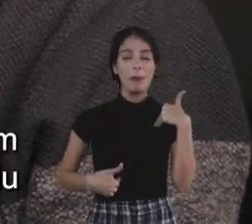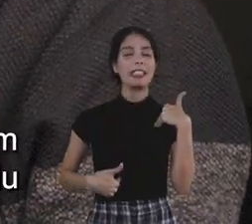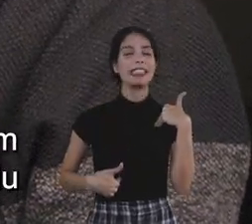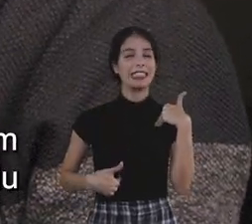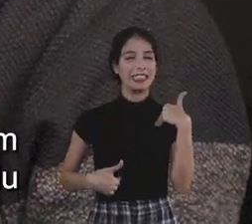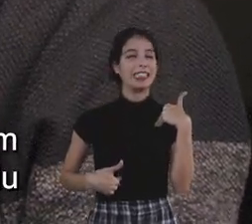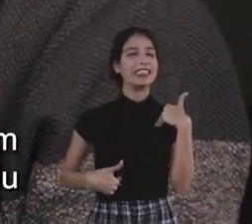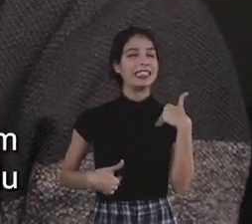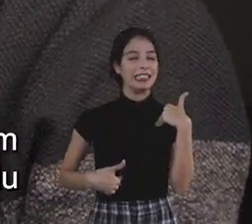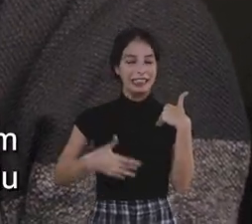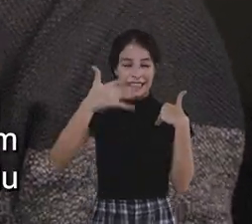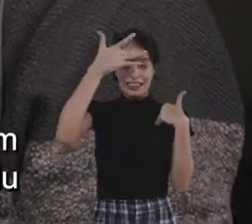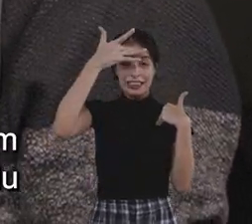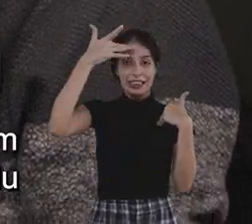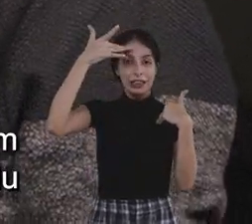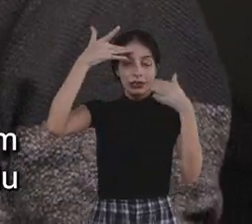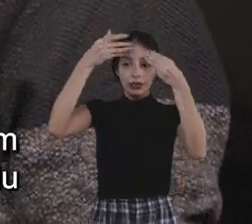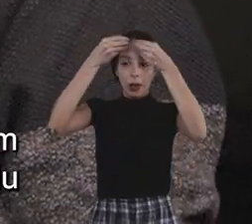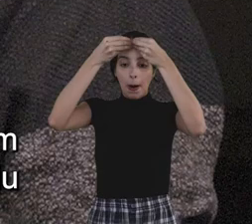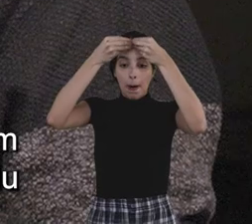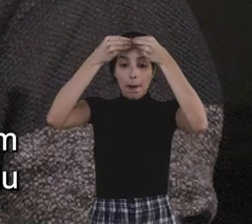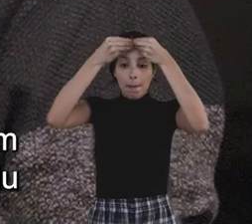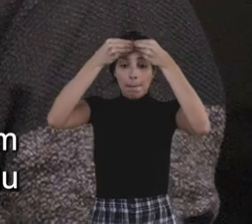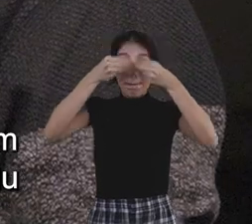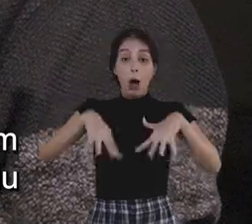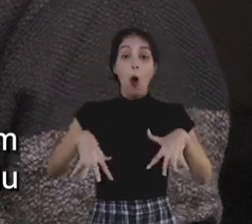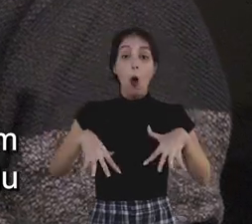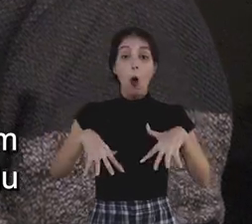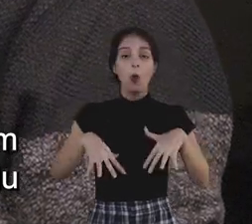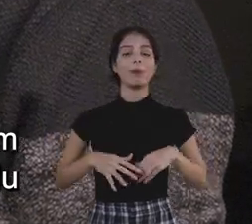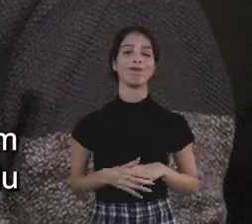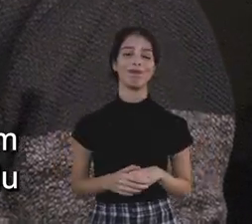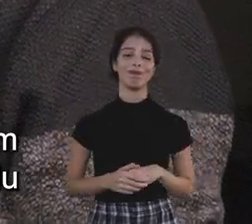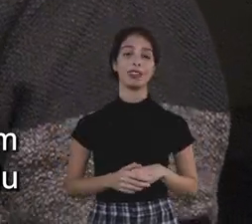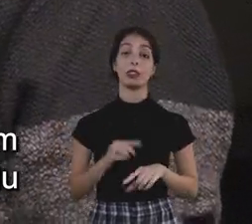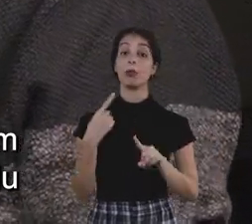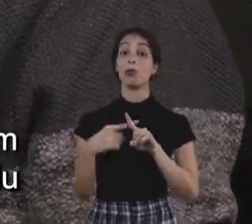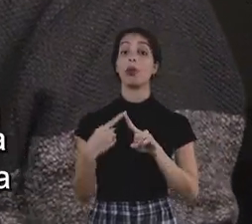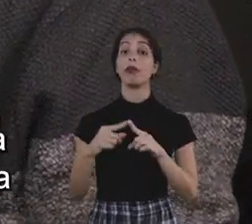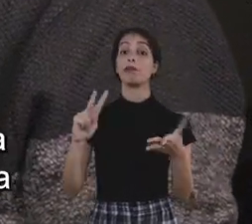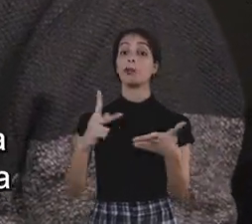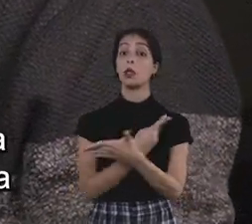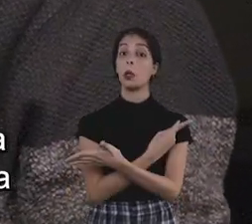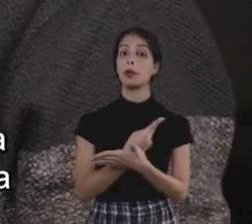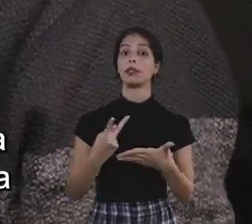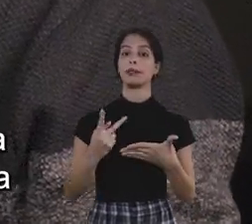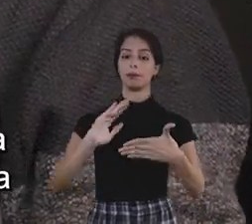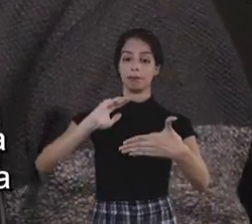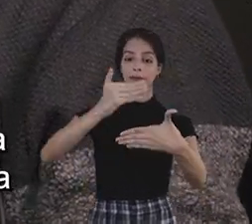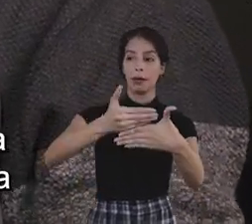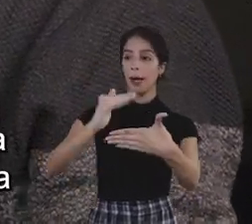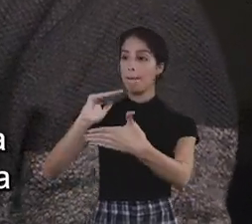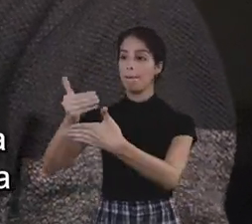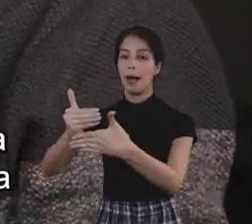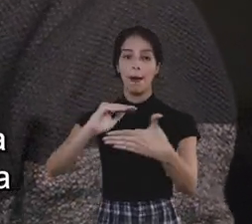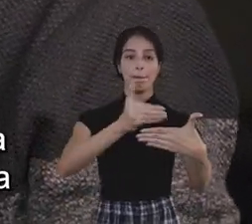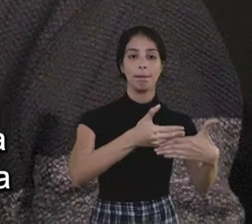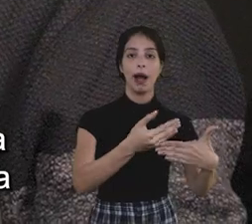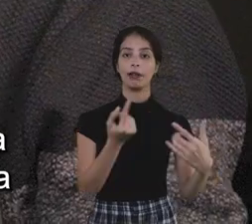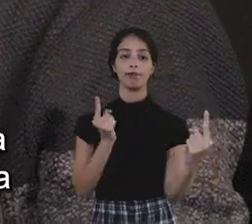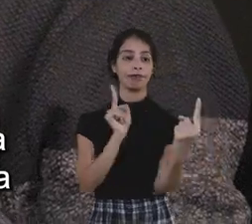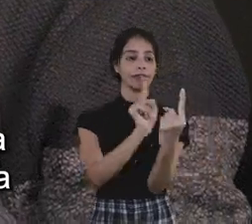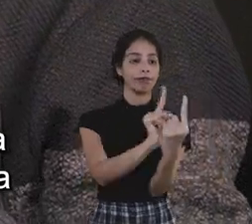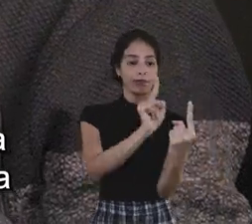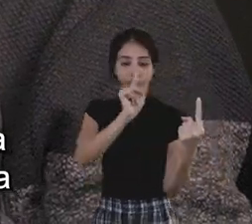no corpo físico a gente lascou com a nossa saúde mental porque a gente se eximiu do contato social do compartilhamento da